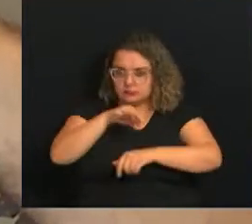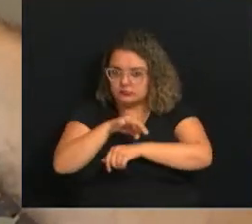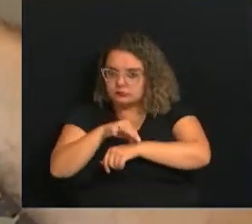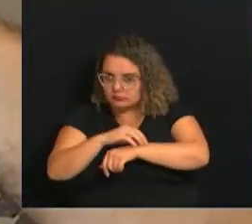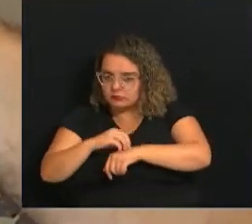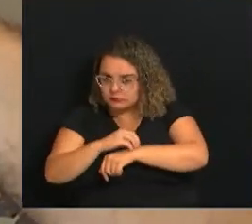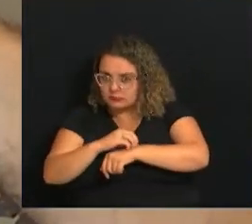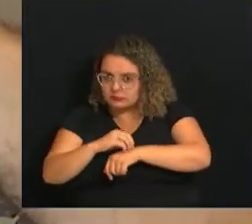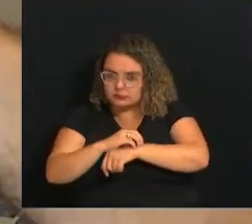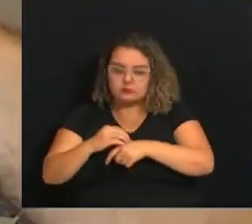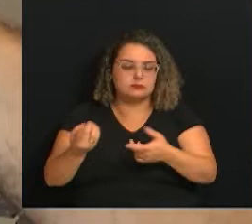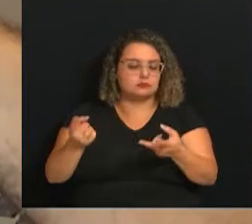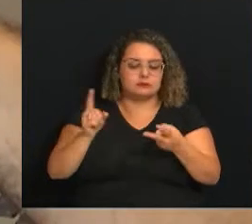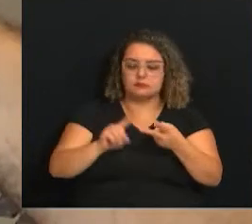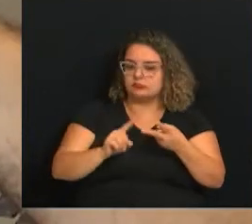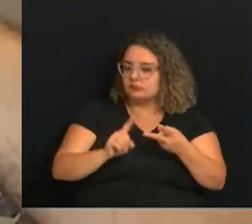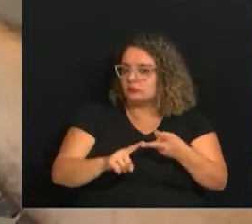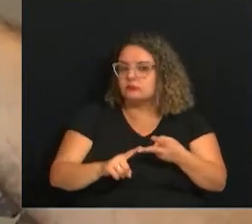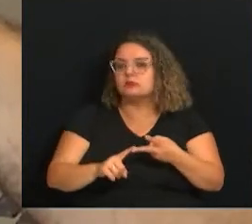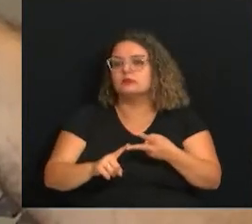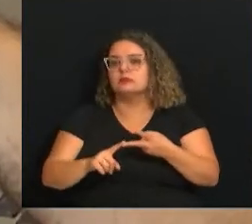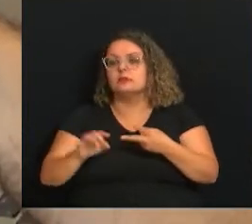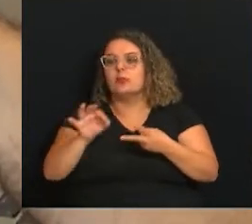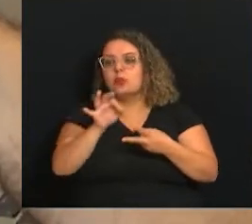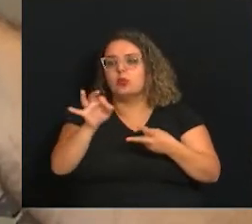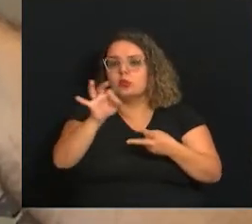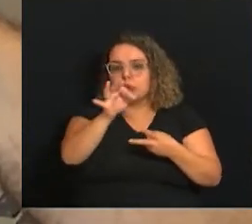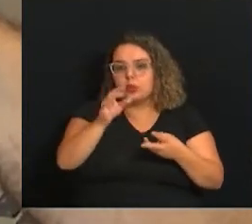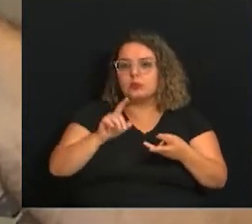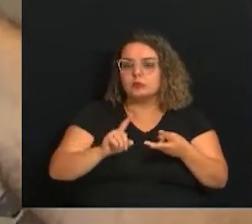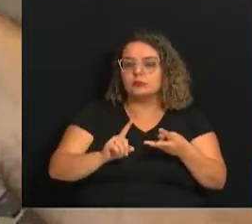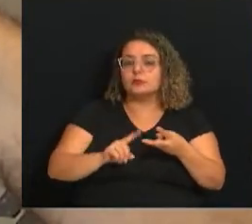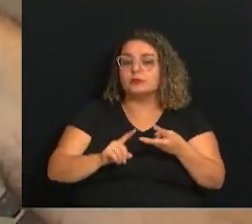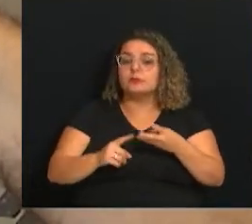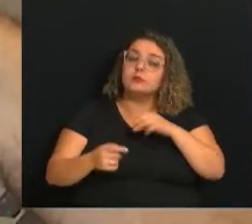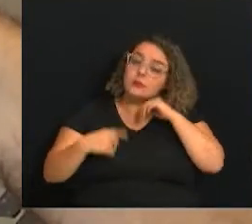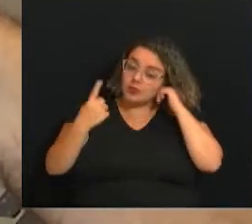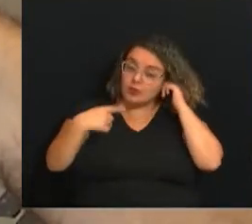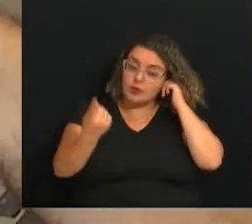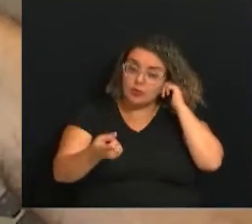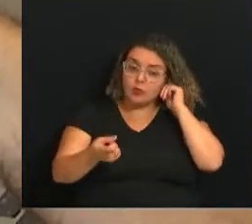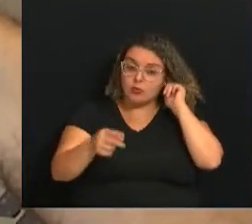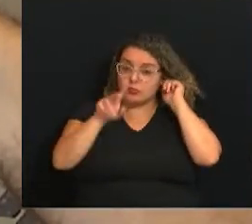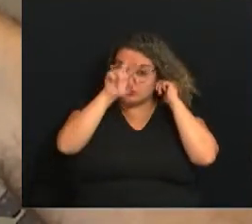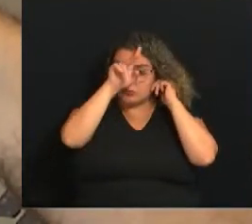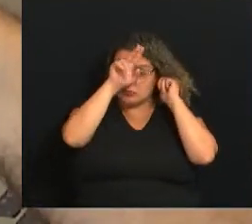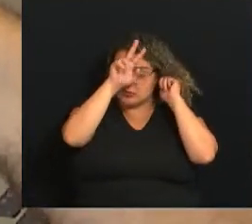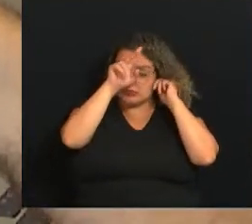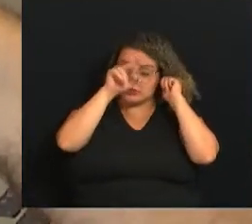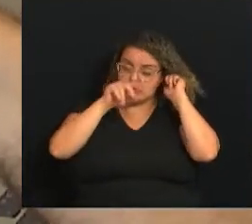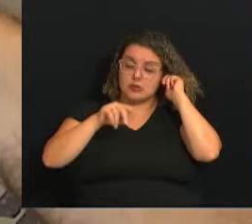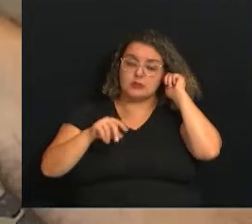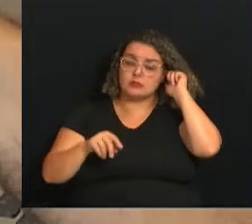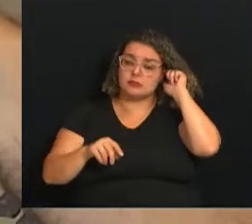de pernilongos quanto mosquitos. E assim, essa reação